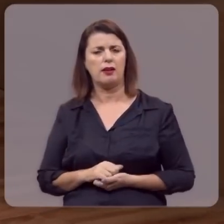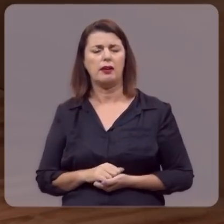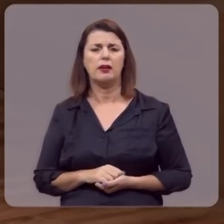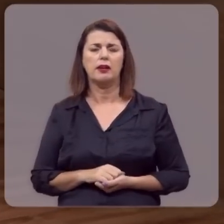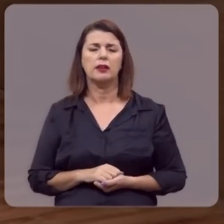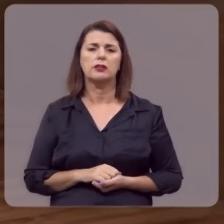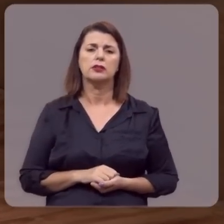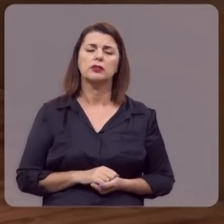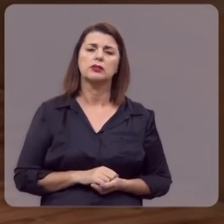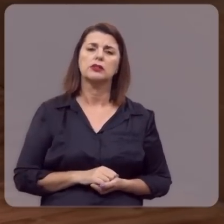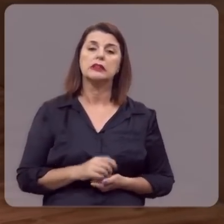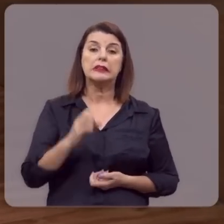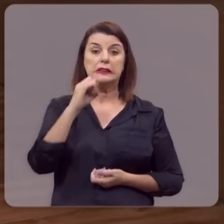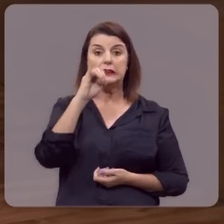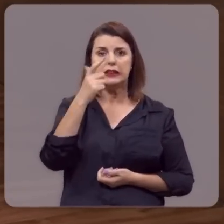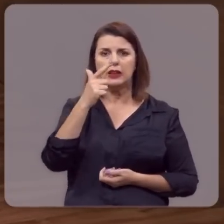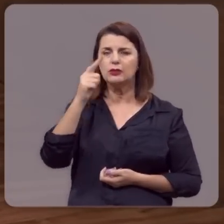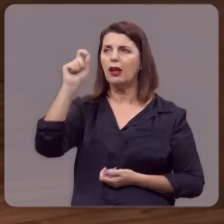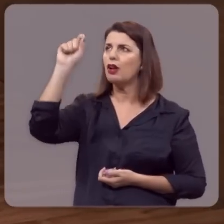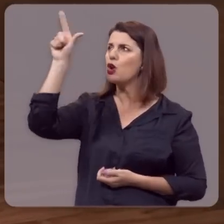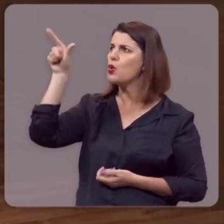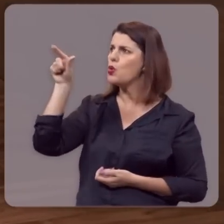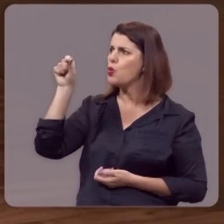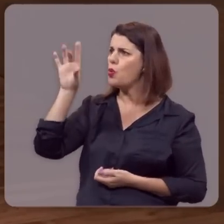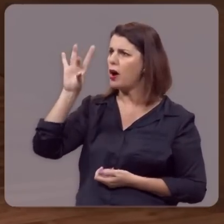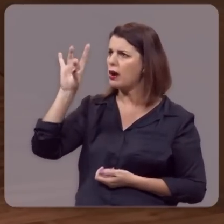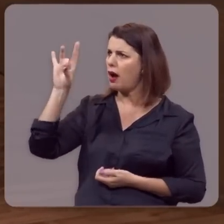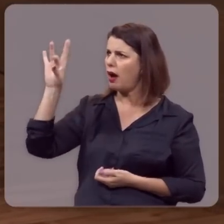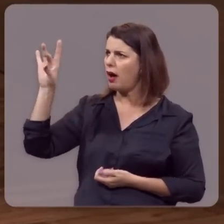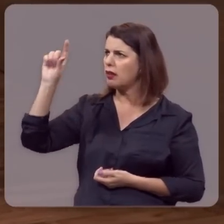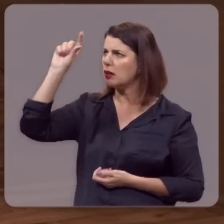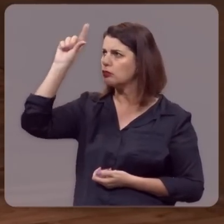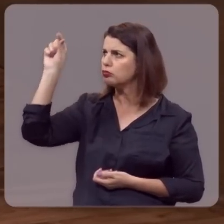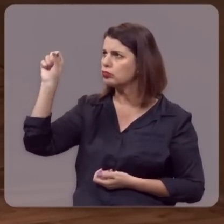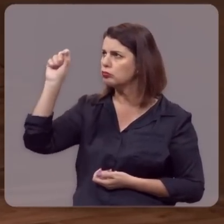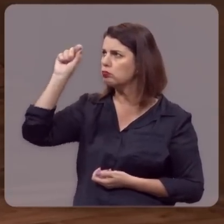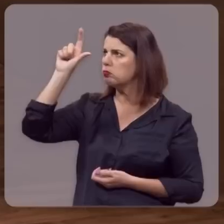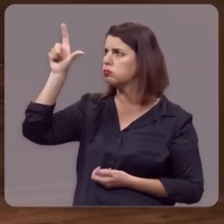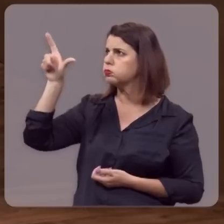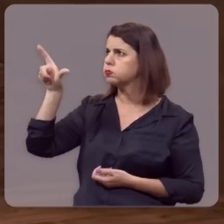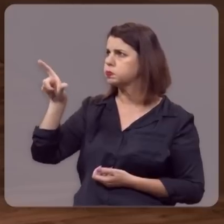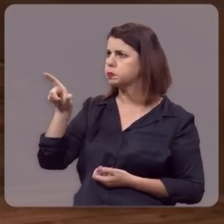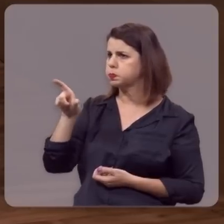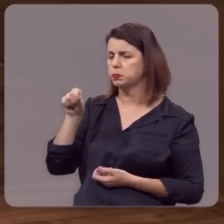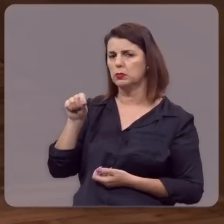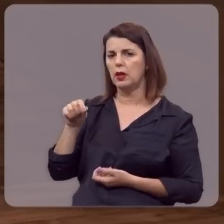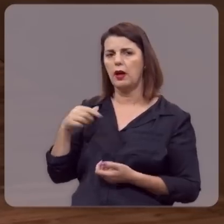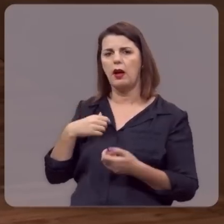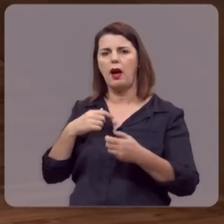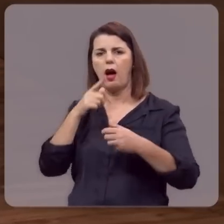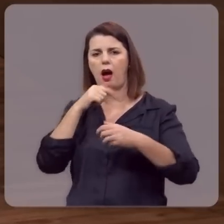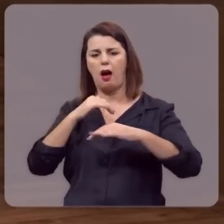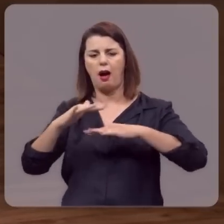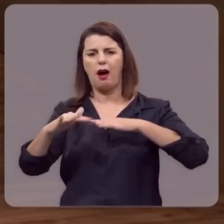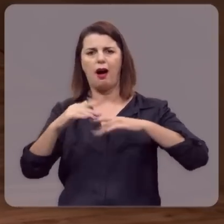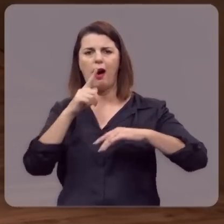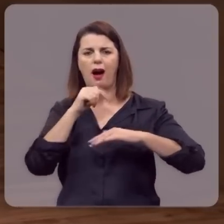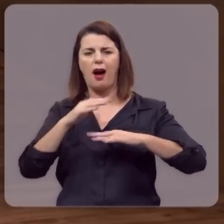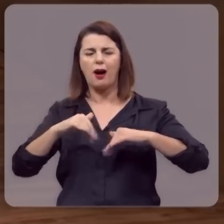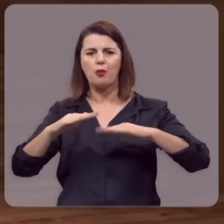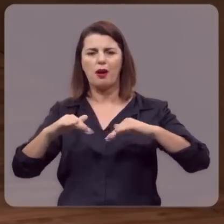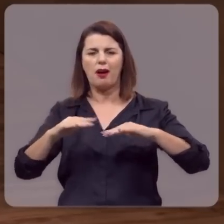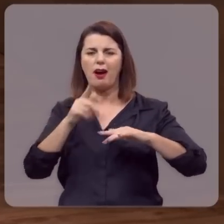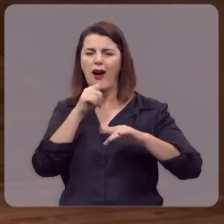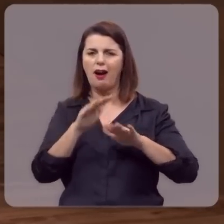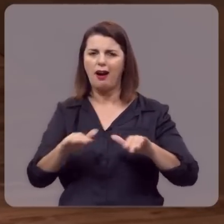planeta Terra. Não houver a Lua com as suas fases, não haveria as marés dos oceanos. Se não houvesse as marés dos oceanos, as nossas praias se encheriam